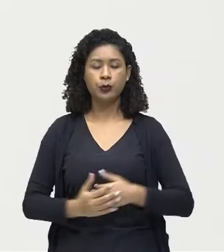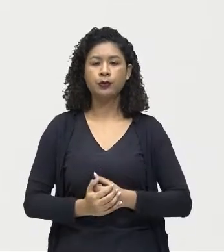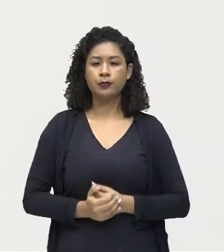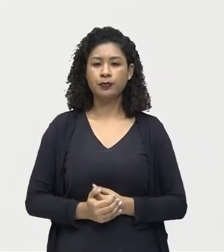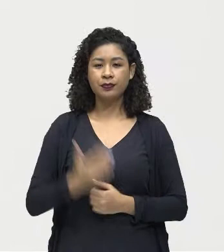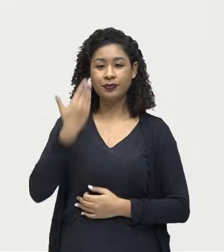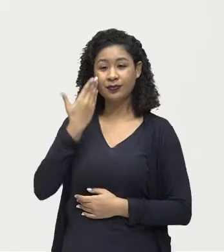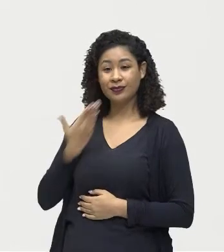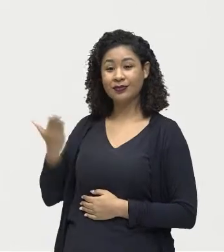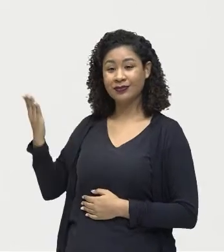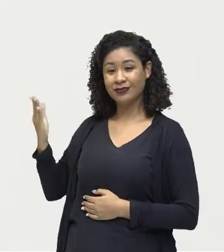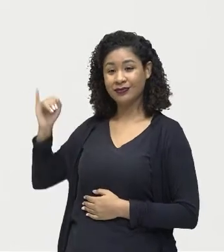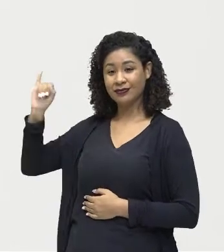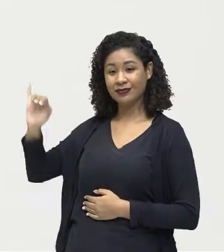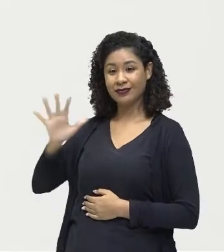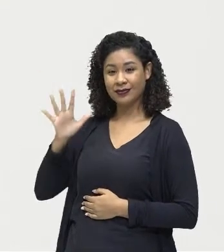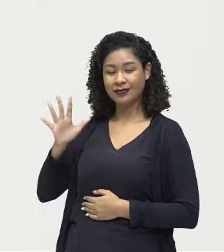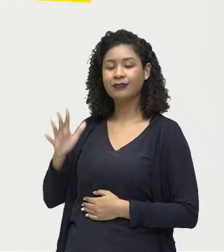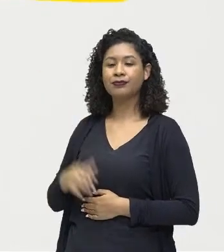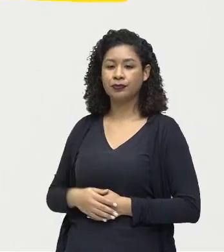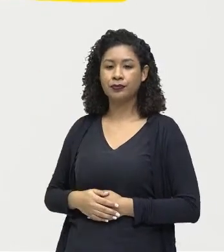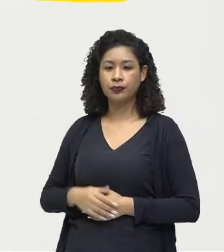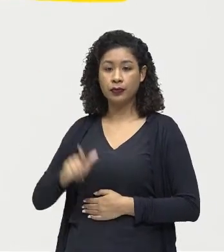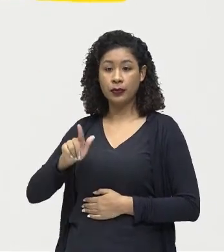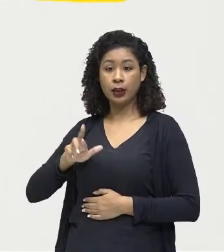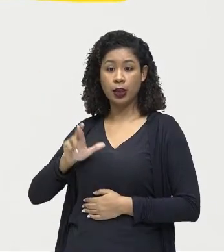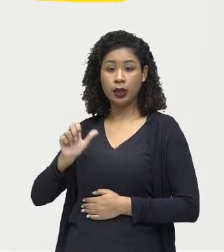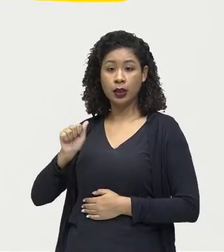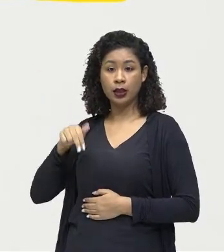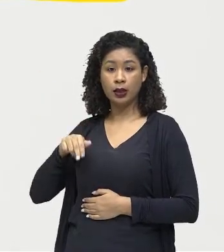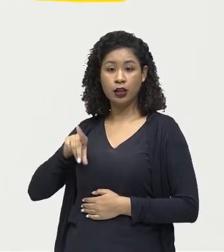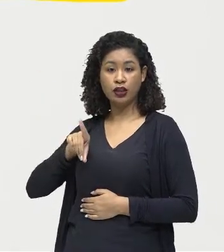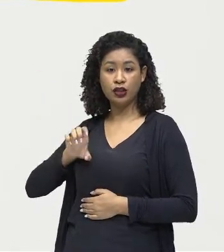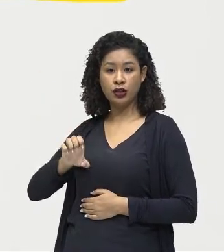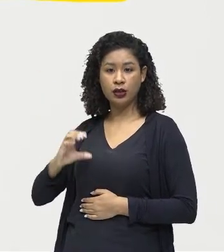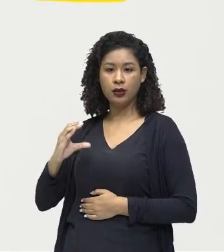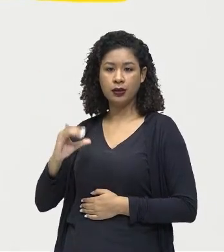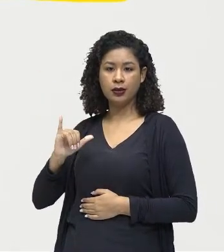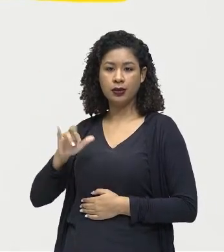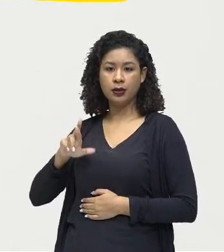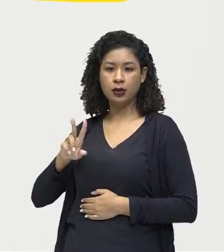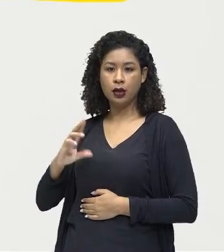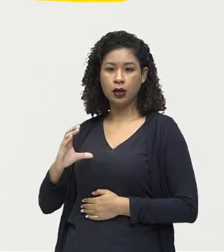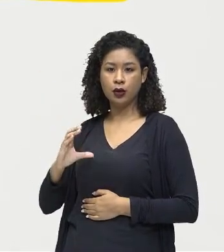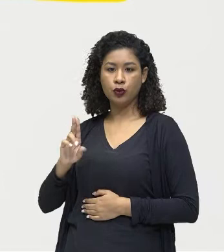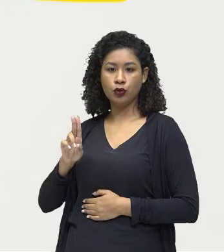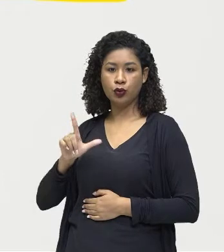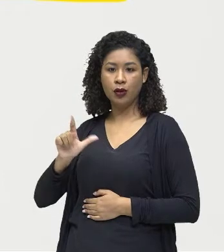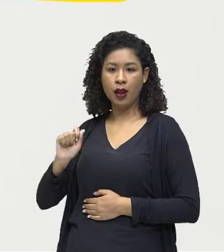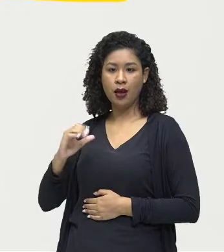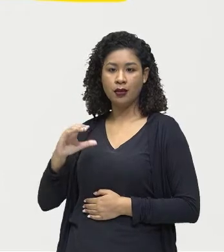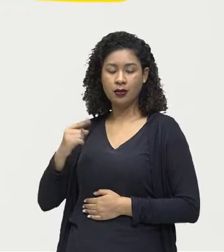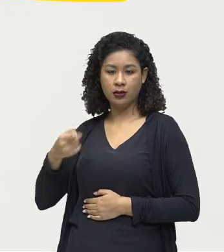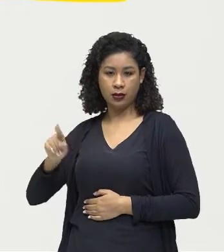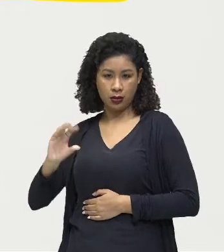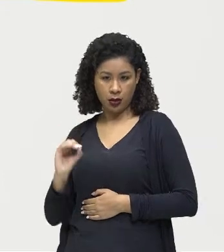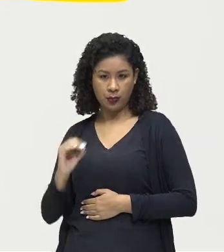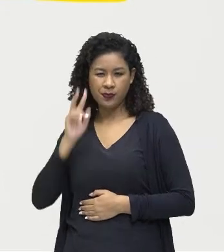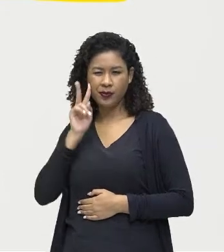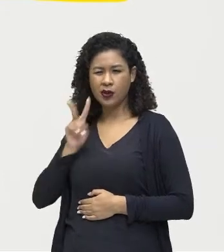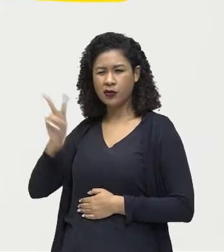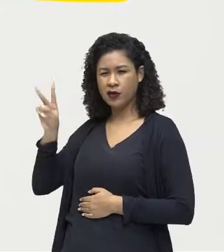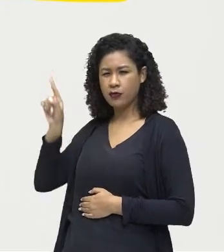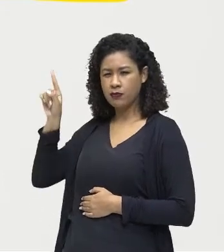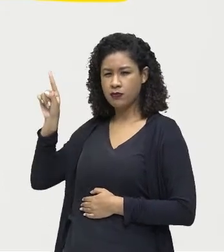da grande circulação. Olha aqui, né? Então, o que a gente observa? O átrio esquerdo, que é essa